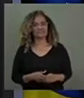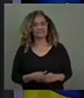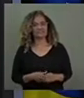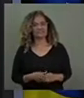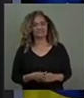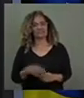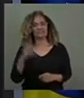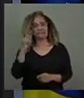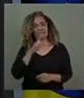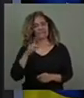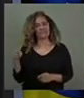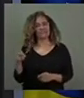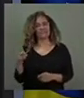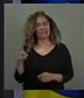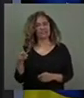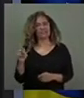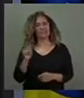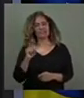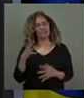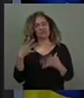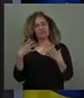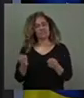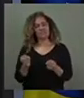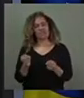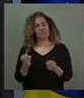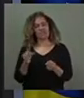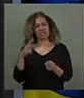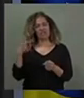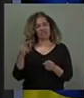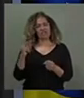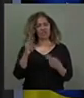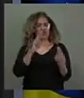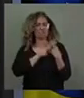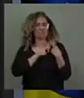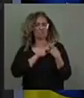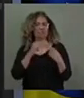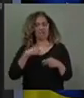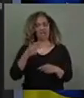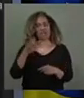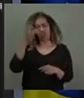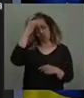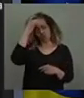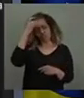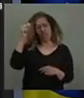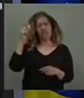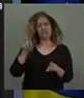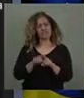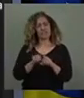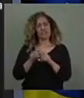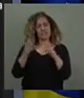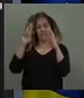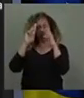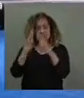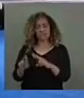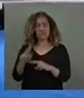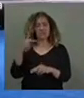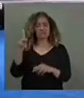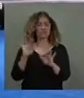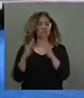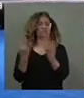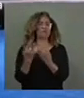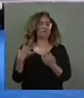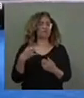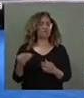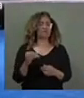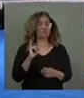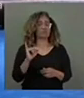Senhor presidente, não deixe esse fato ficar nas suas costas. Lhe digo com toda a consciência e respeito que lhe tenho à sua família e seus filhos. Se essa